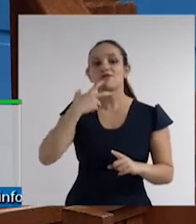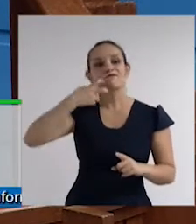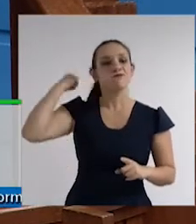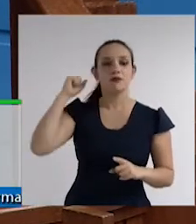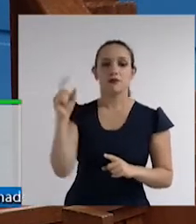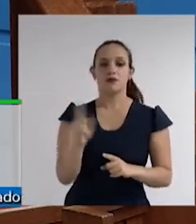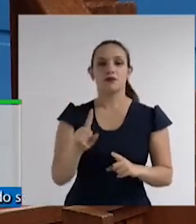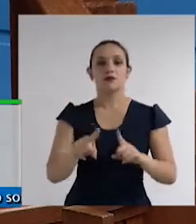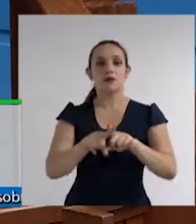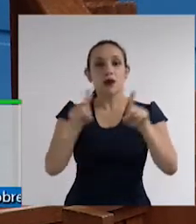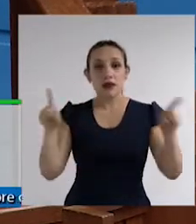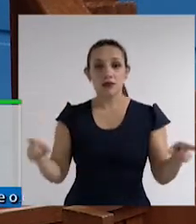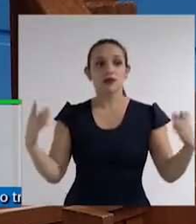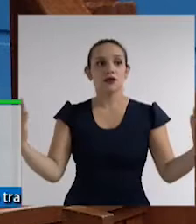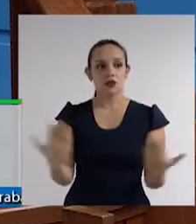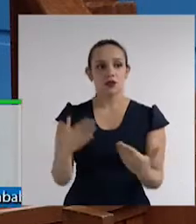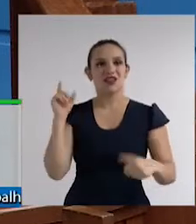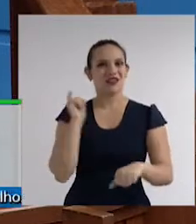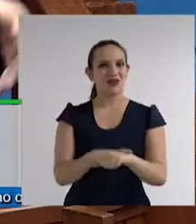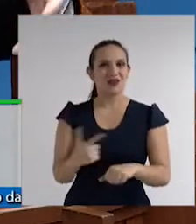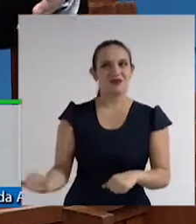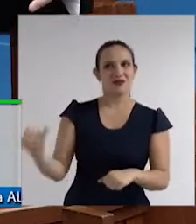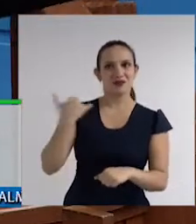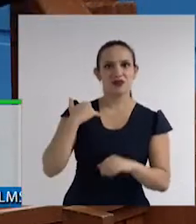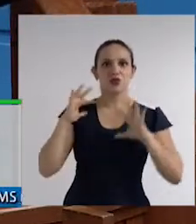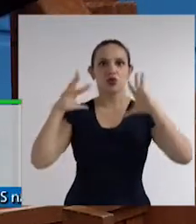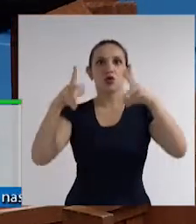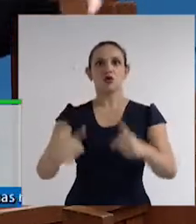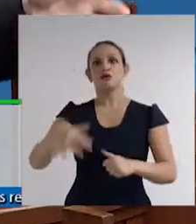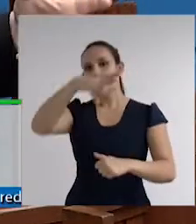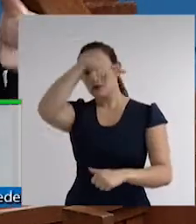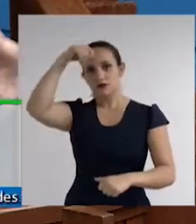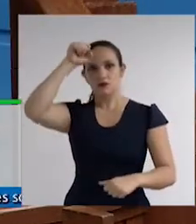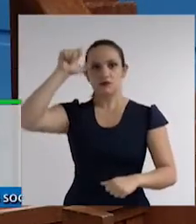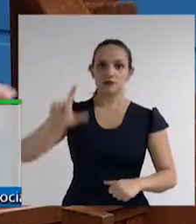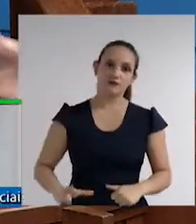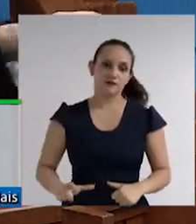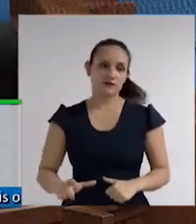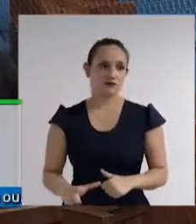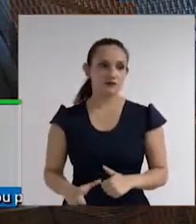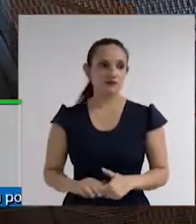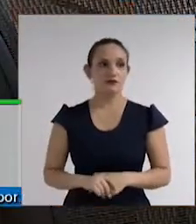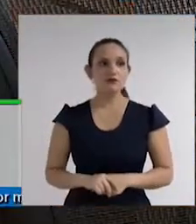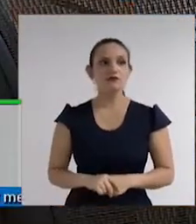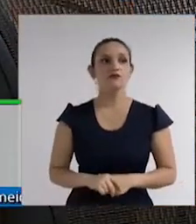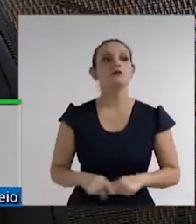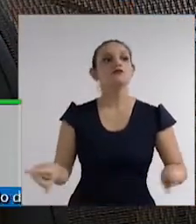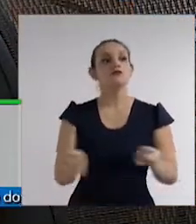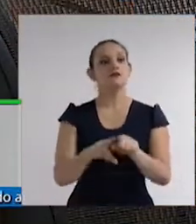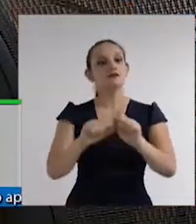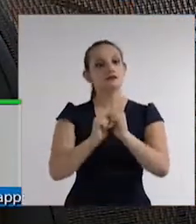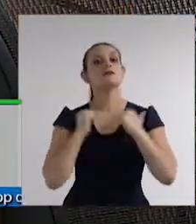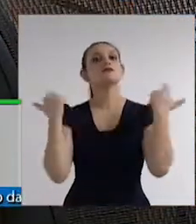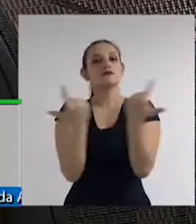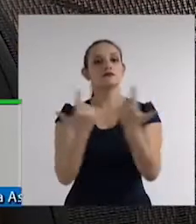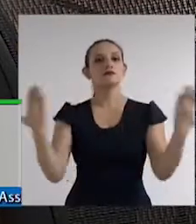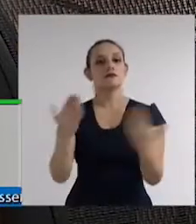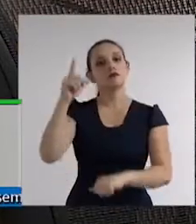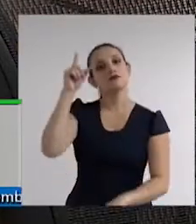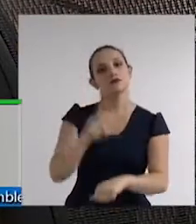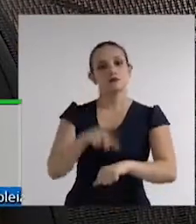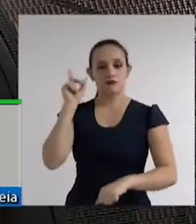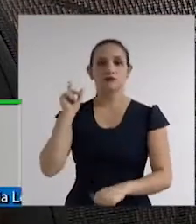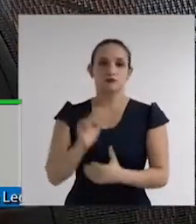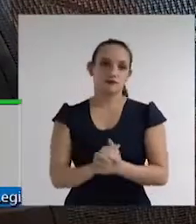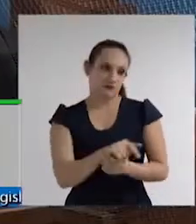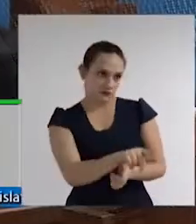eu acho que quando a gente ouve isso, todo o Mato Grosso do Sul, e aí não poderia faltar a Assembleia, e neste momento, como disse o